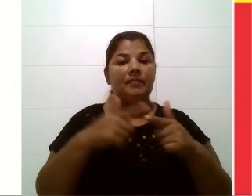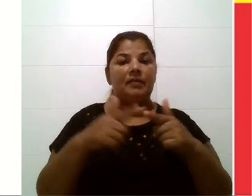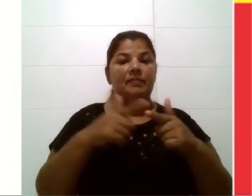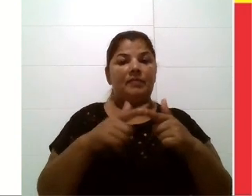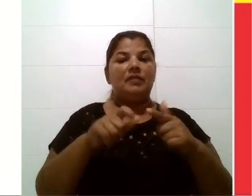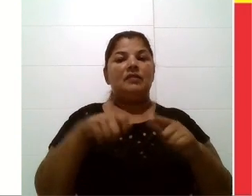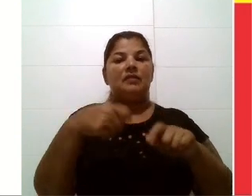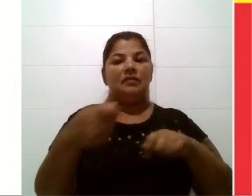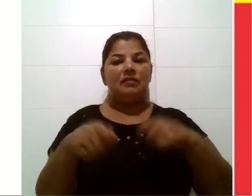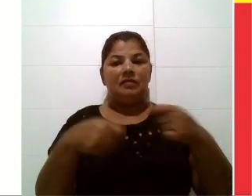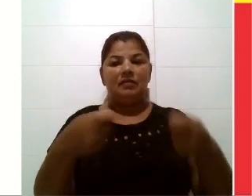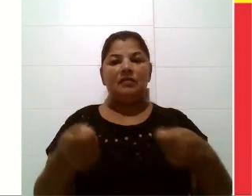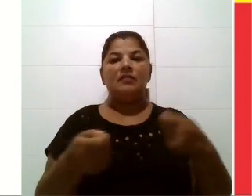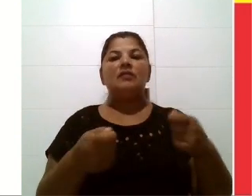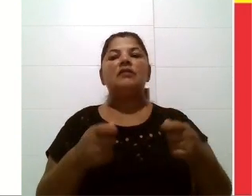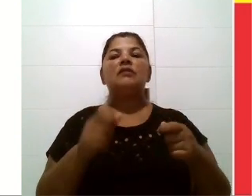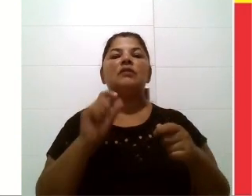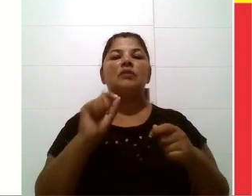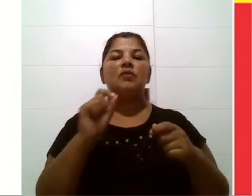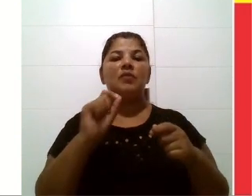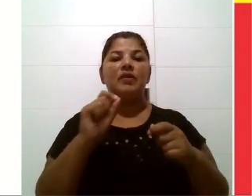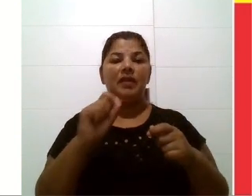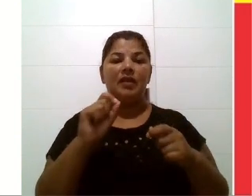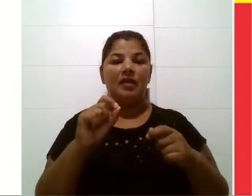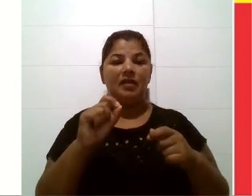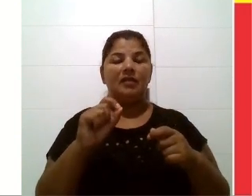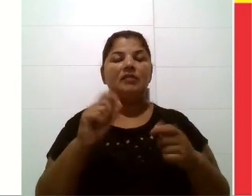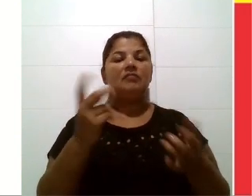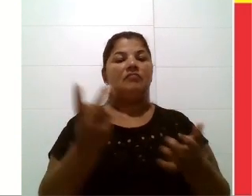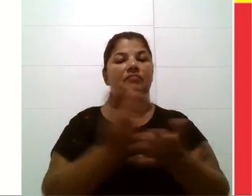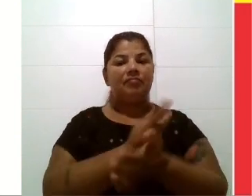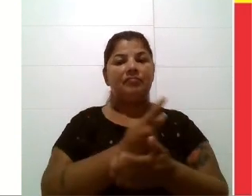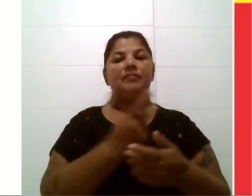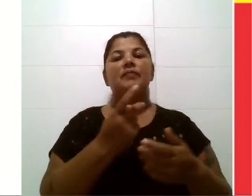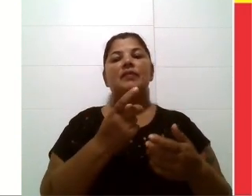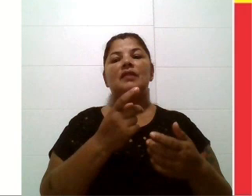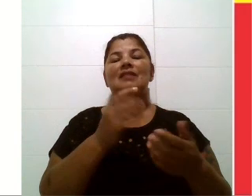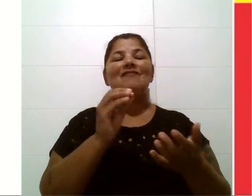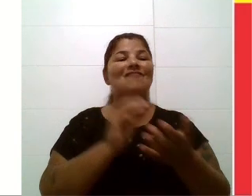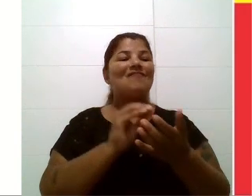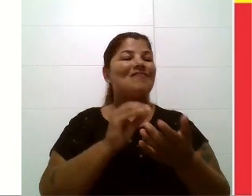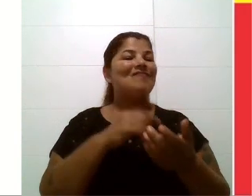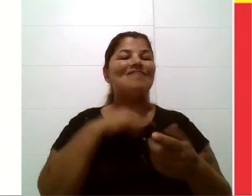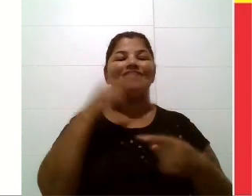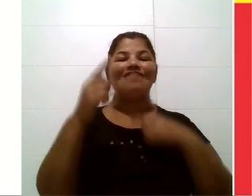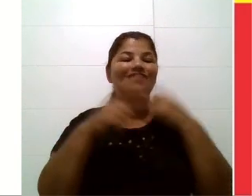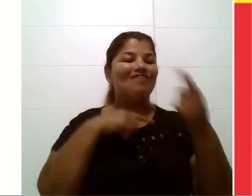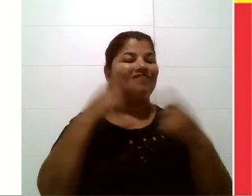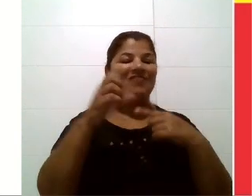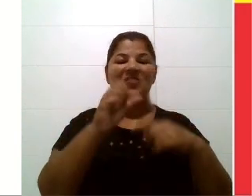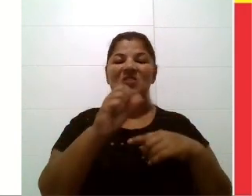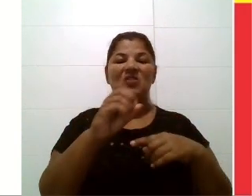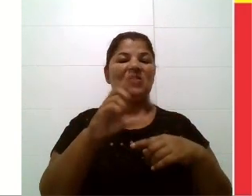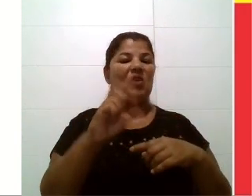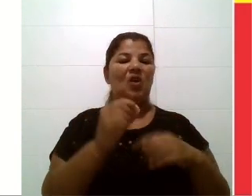Os principais consequências desses são a improdutividade e infertilidade do solo,